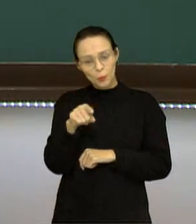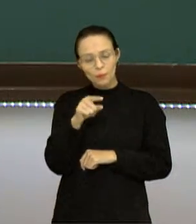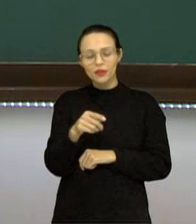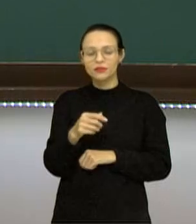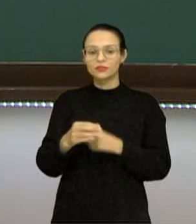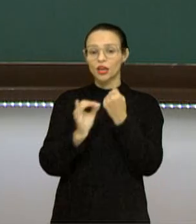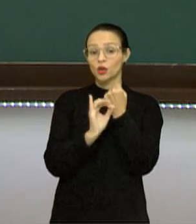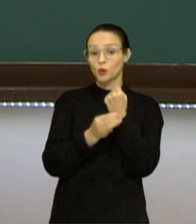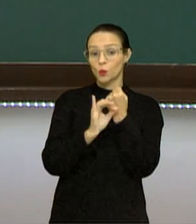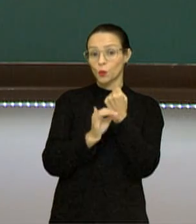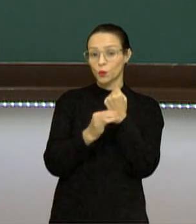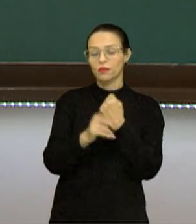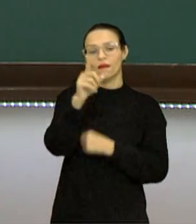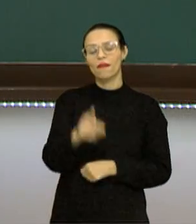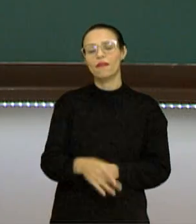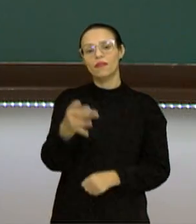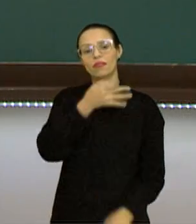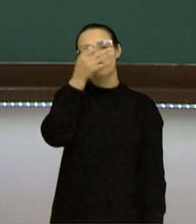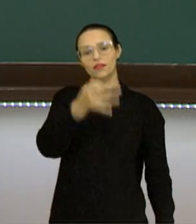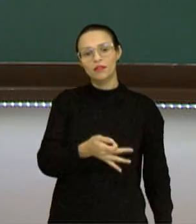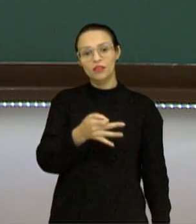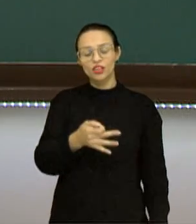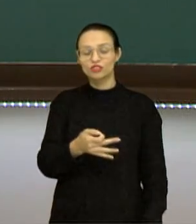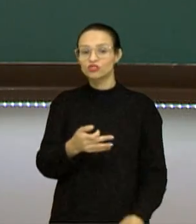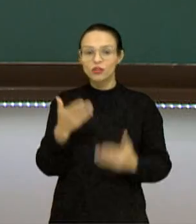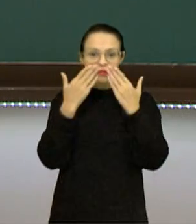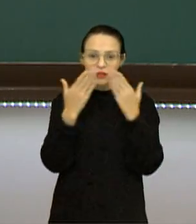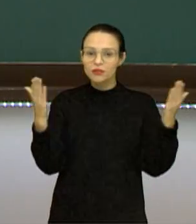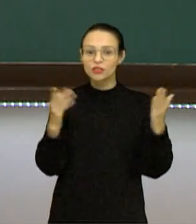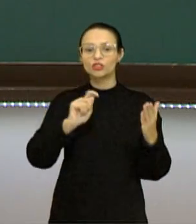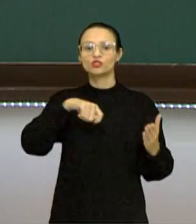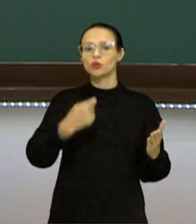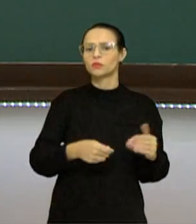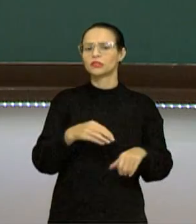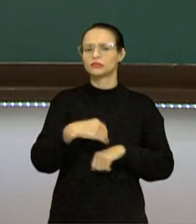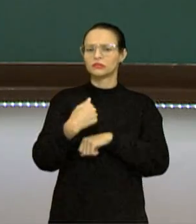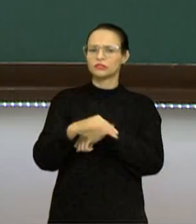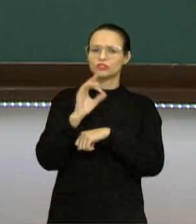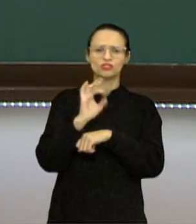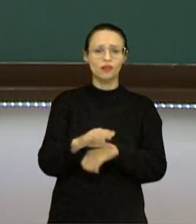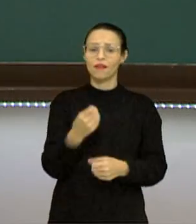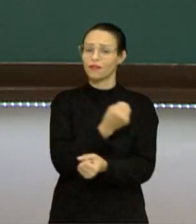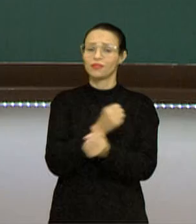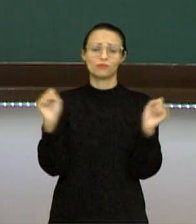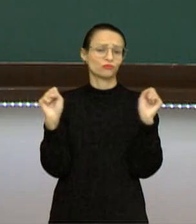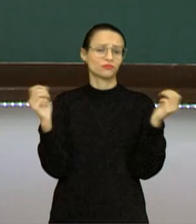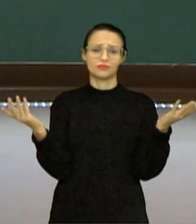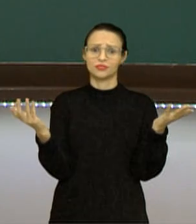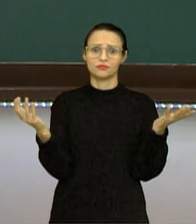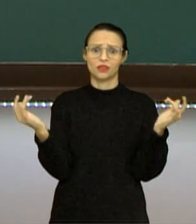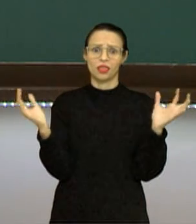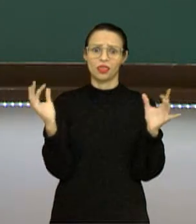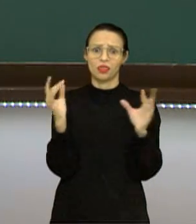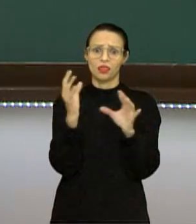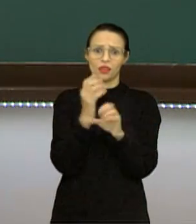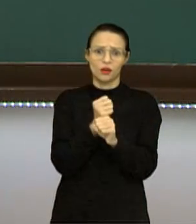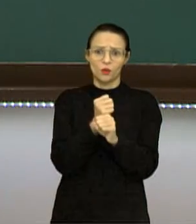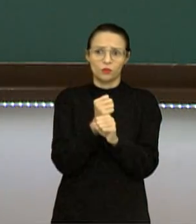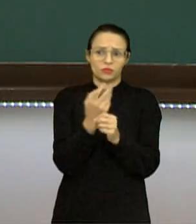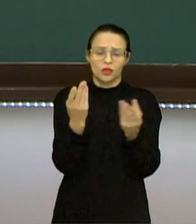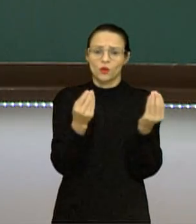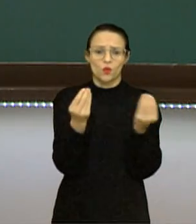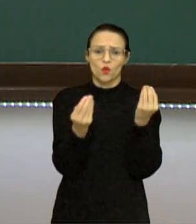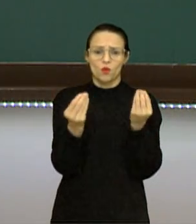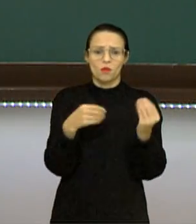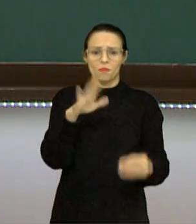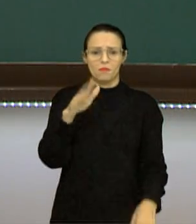crônica faz uma crítica implícita às várias dicas, que são impossíveis pela contagem do cronista, mais